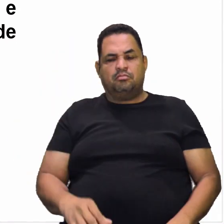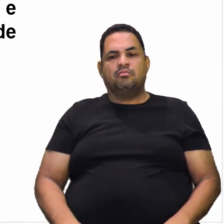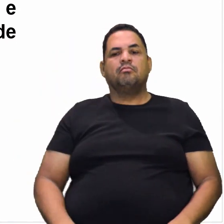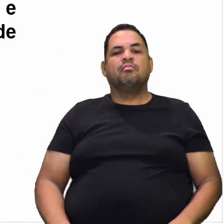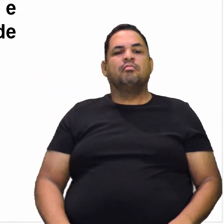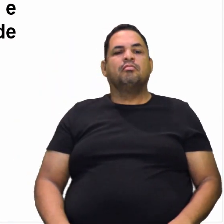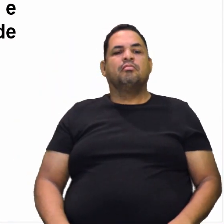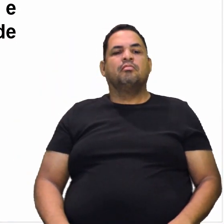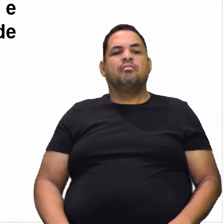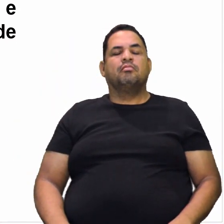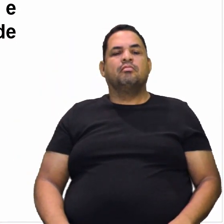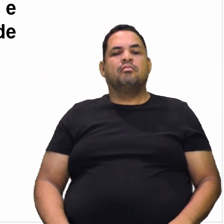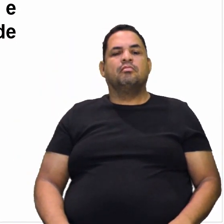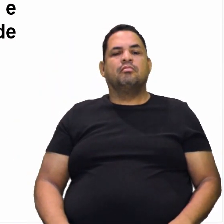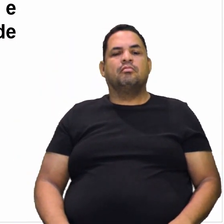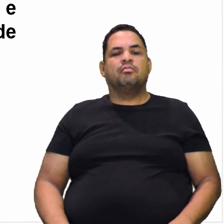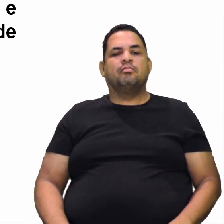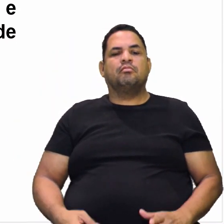ou seja,